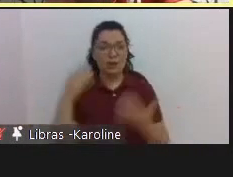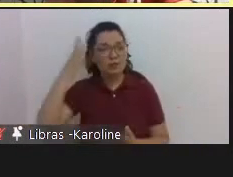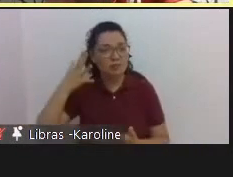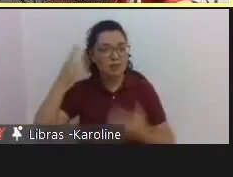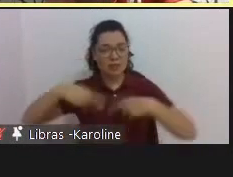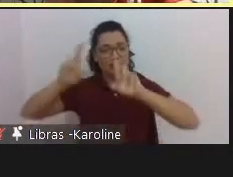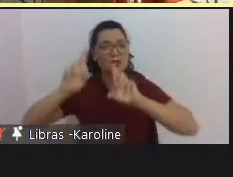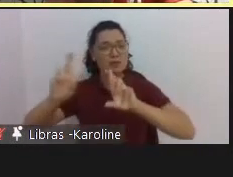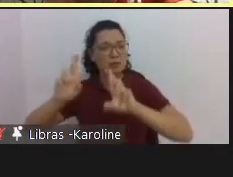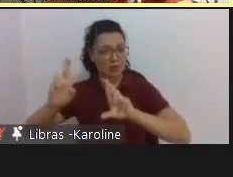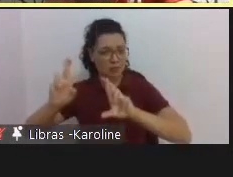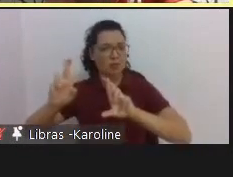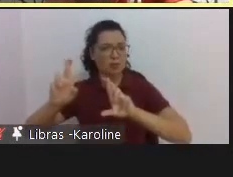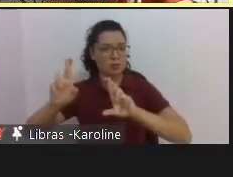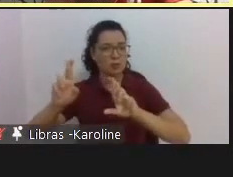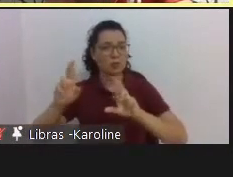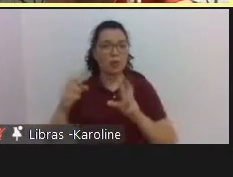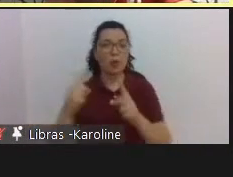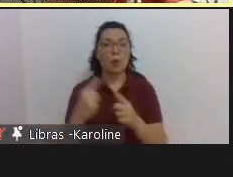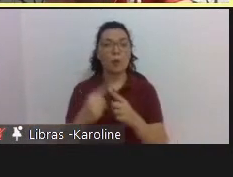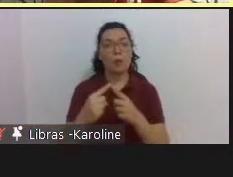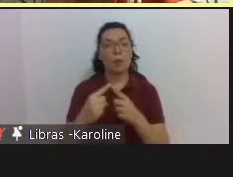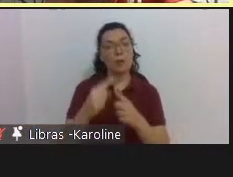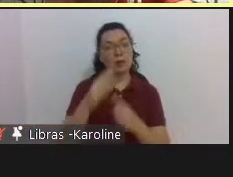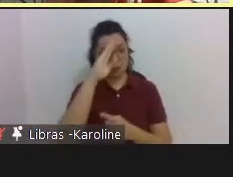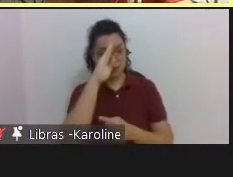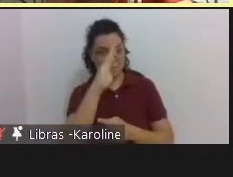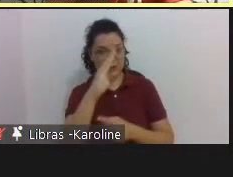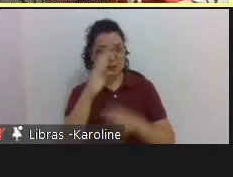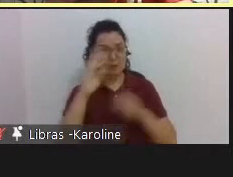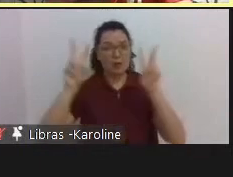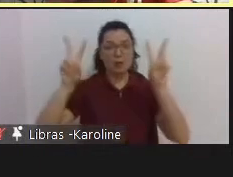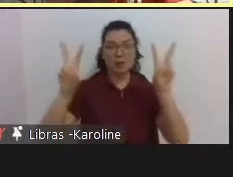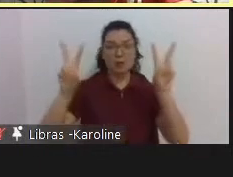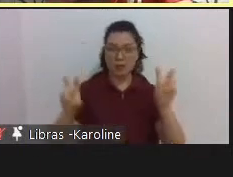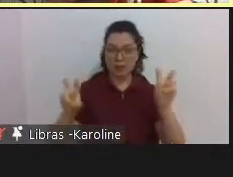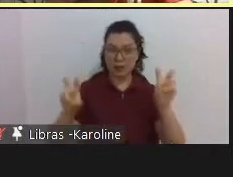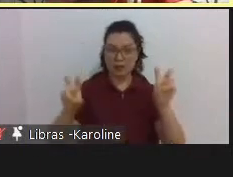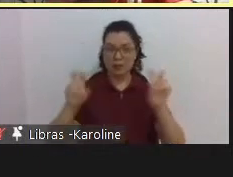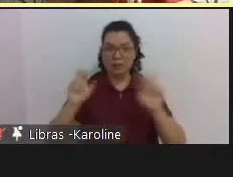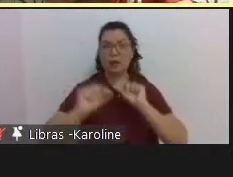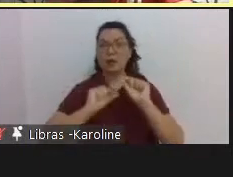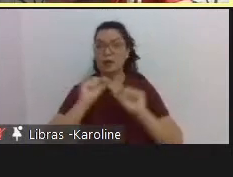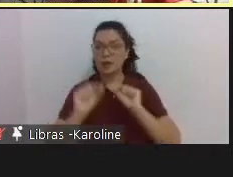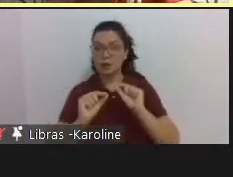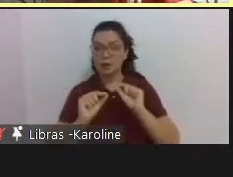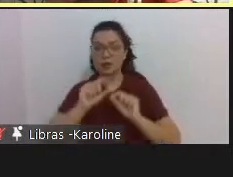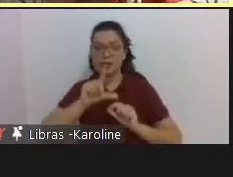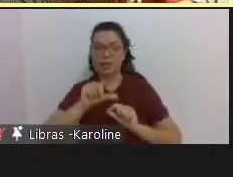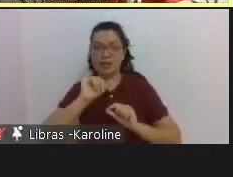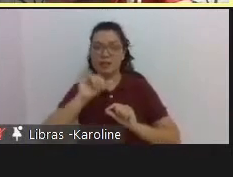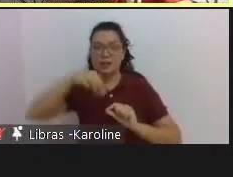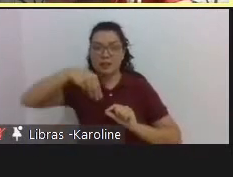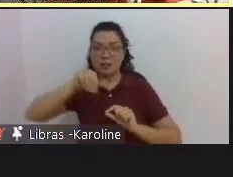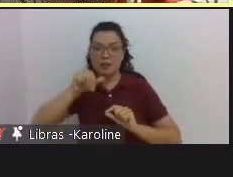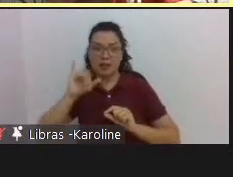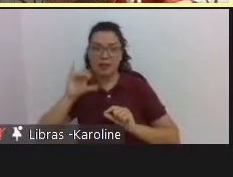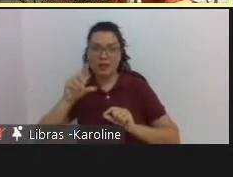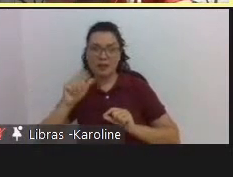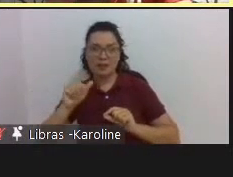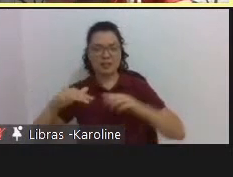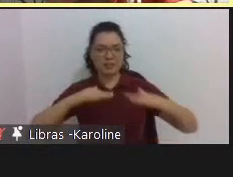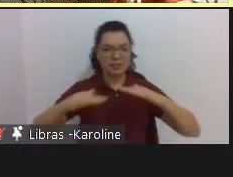indicativo de que, vou repetir Andrei novamente, linearidade é transição, deslocamento, movimento. Linearidade é